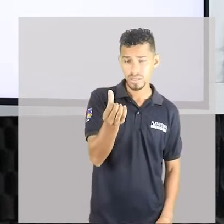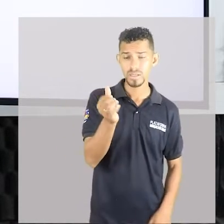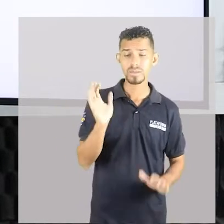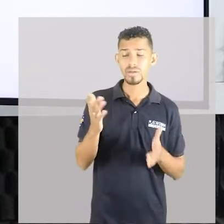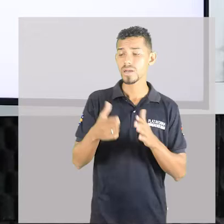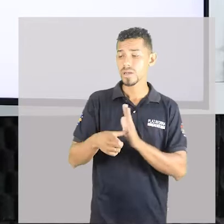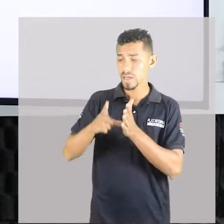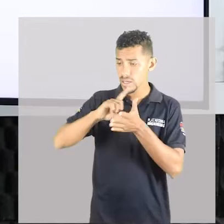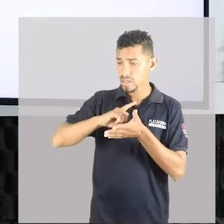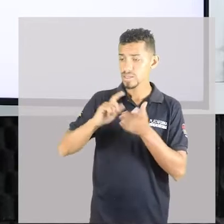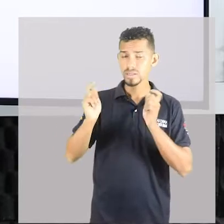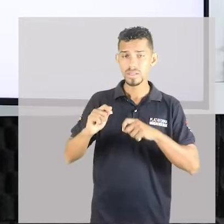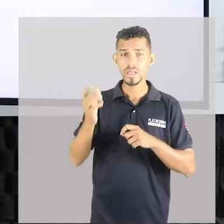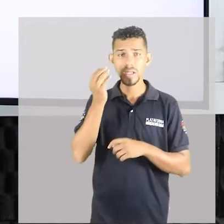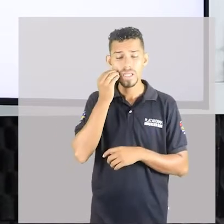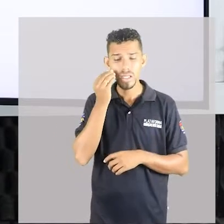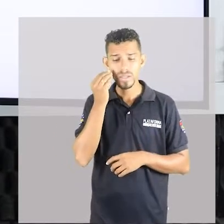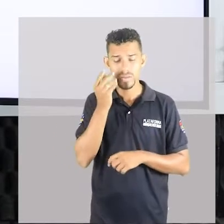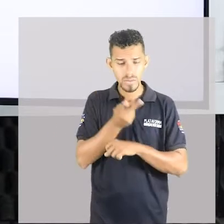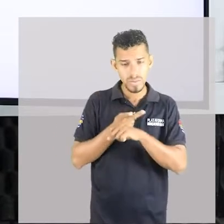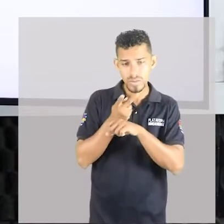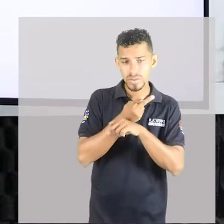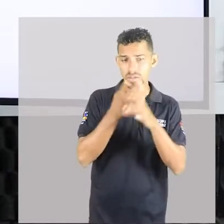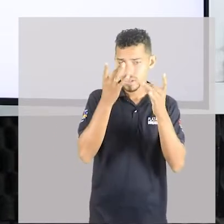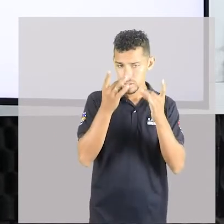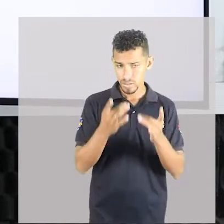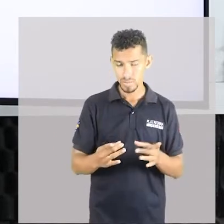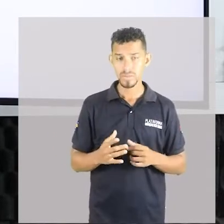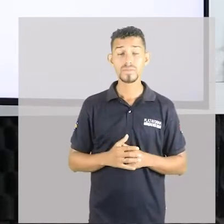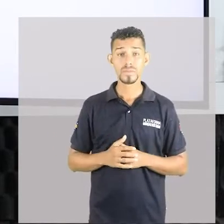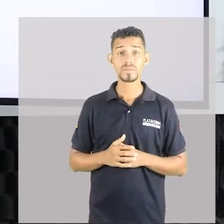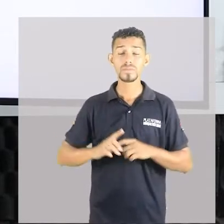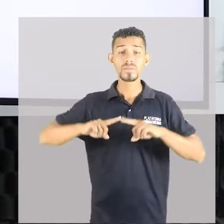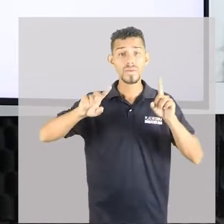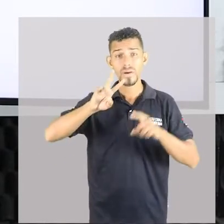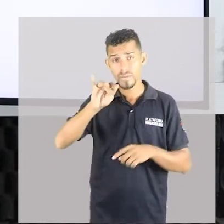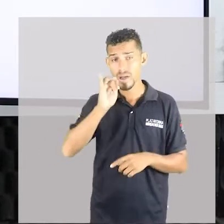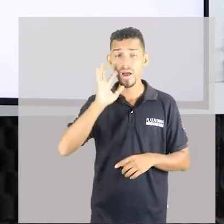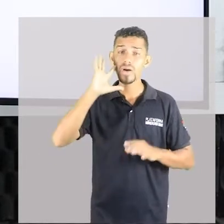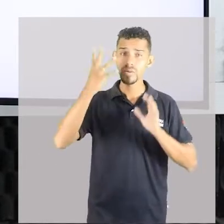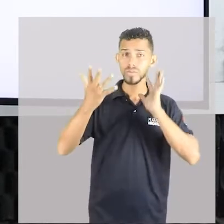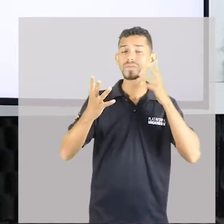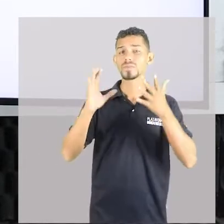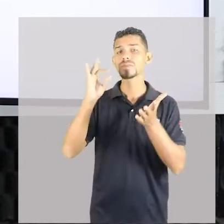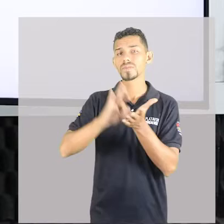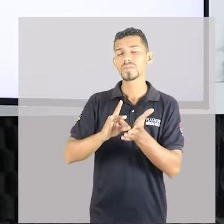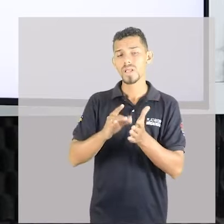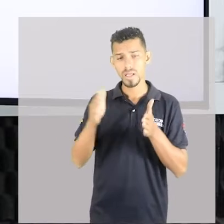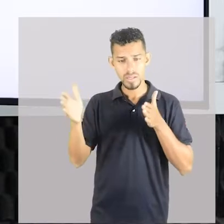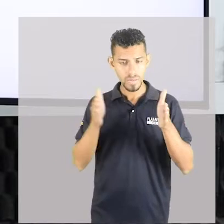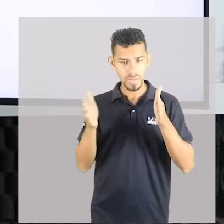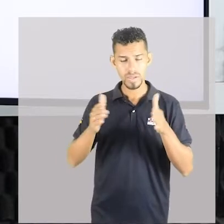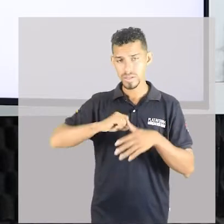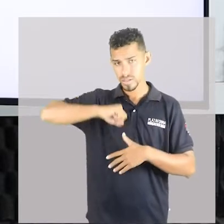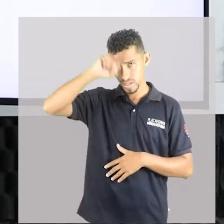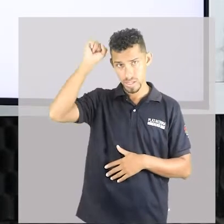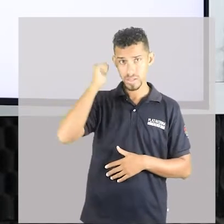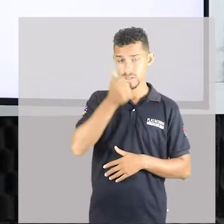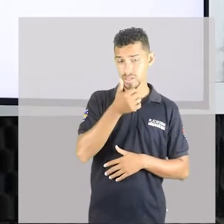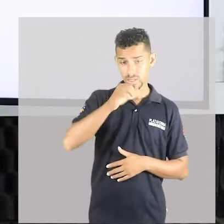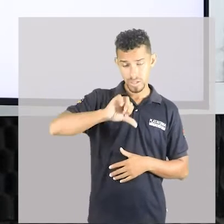antes do século XVI, na tentativa de busca dessas especiarias. Mas que vai acontecer também, claro, nesse período do século